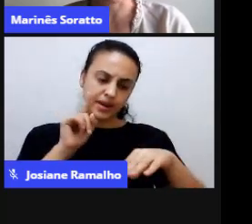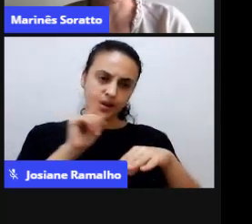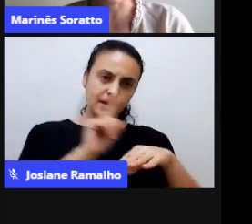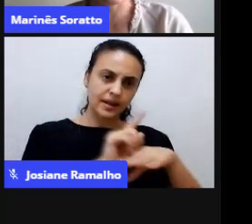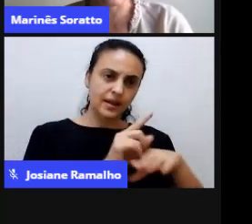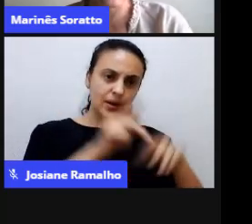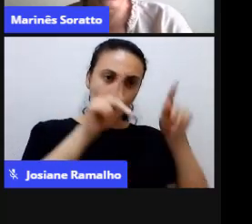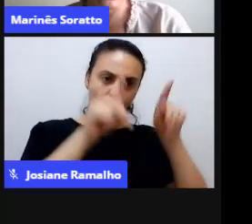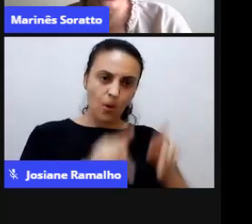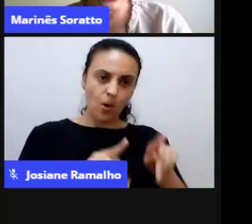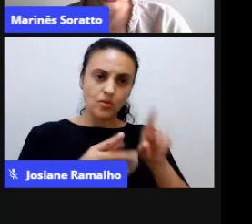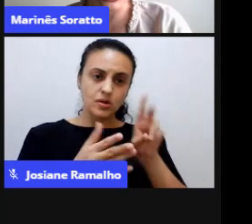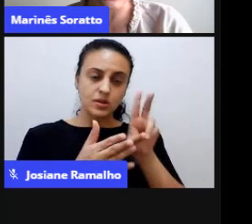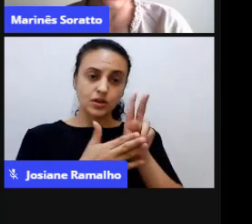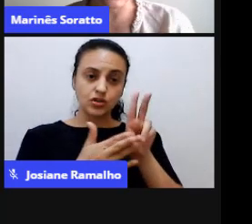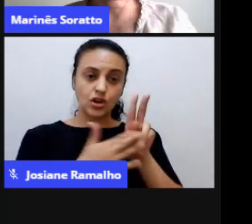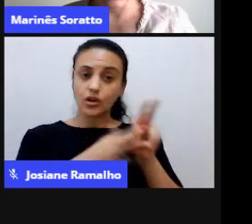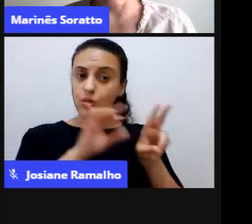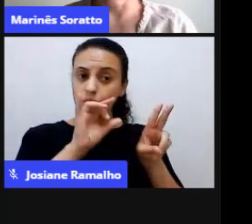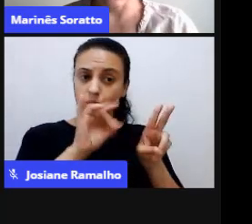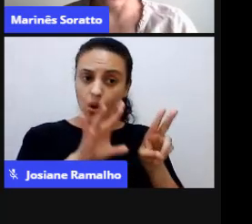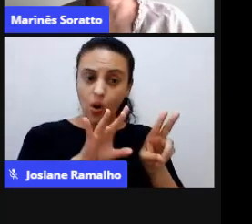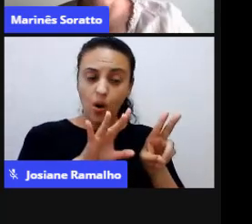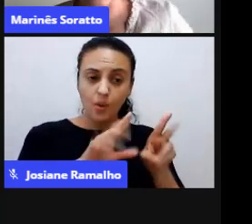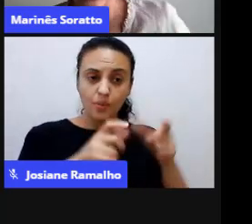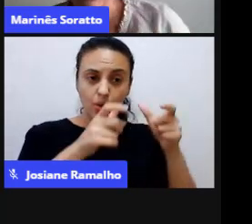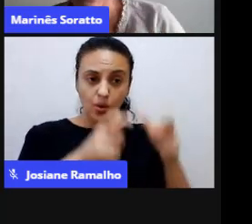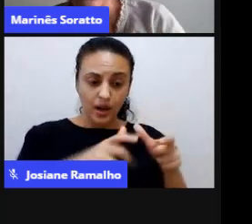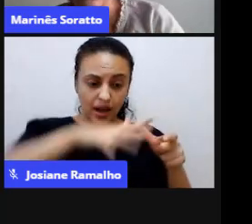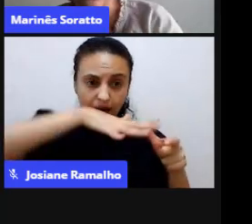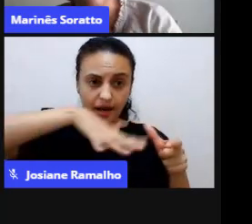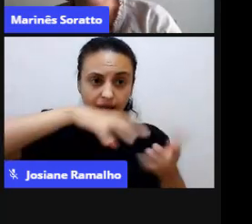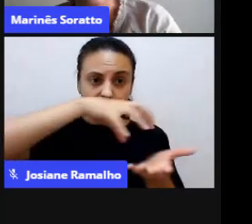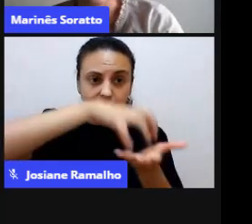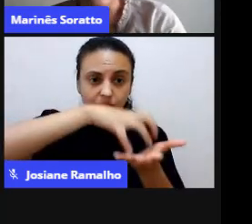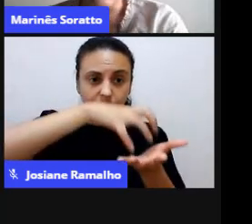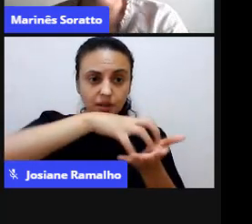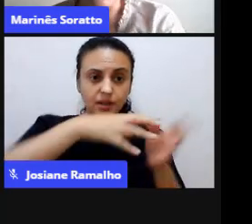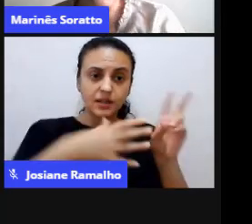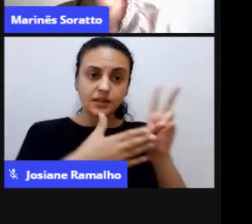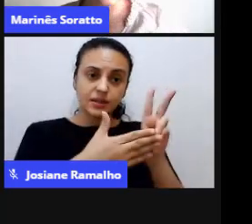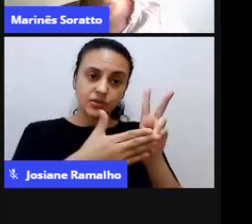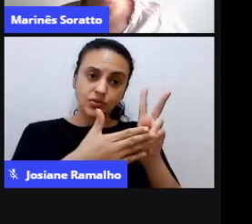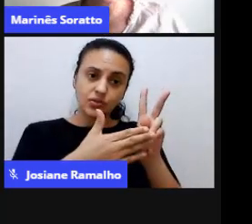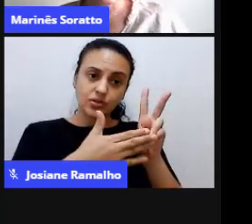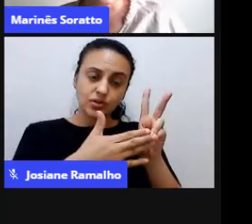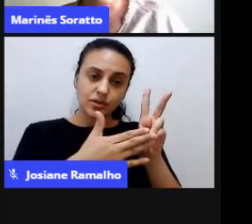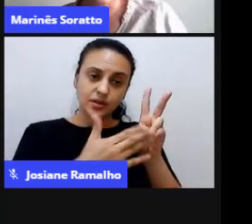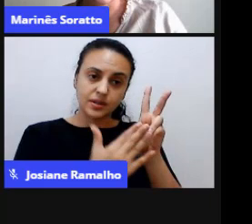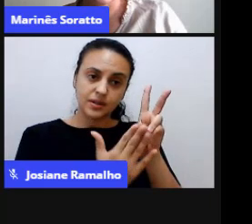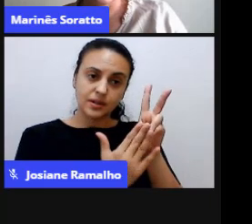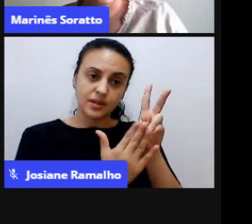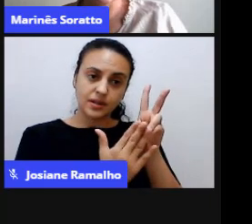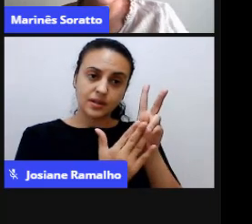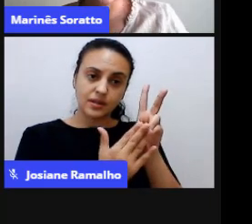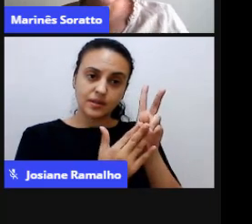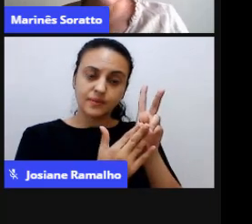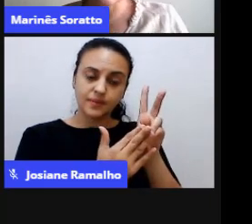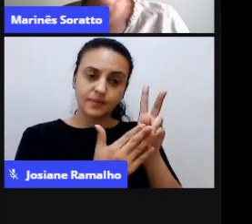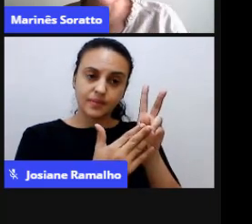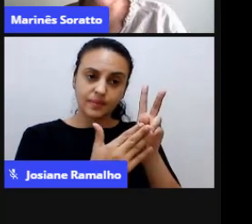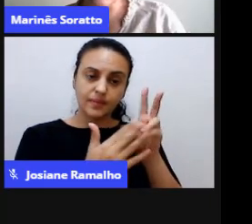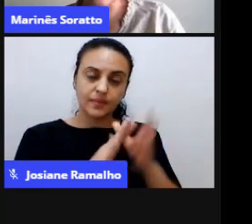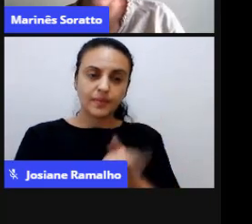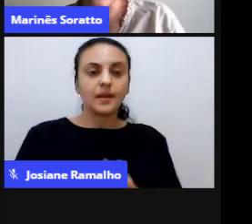direcionados para os territórios indígenas, né, tudo que existia de lei para atender os povos indígenas eram dentro